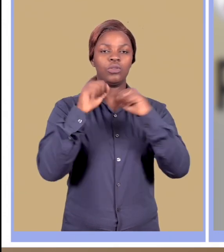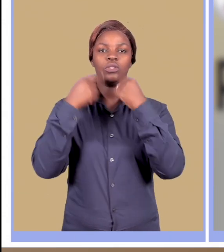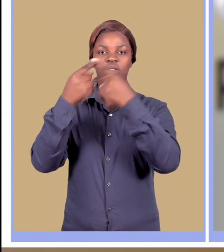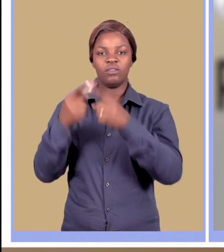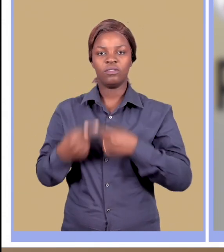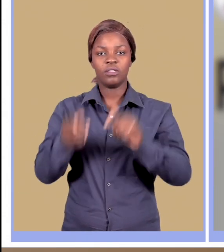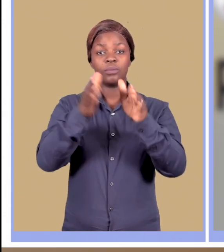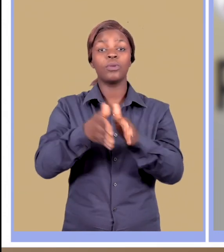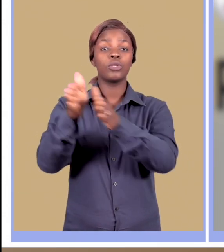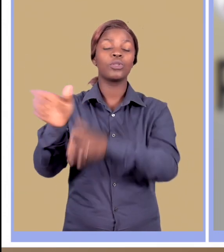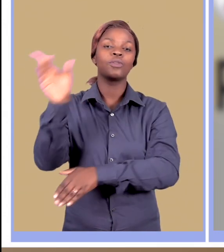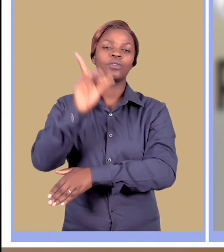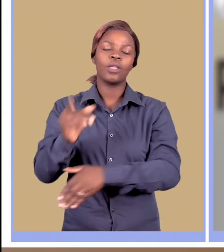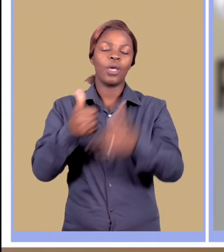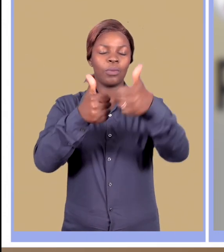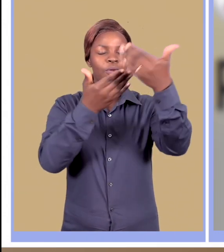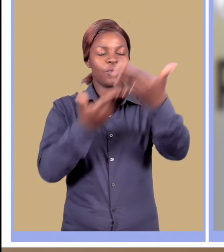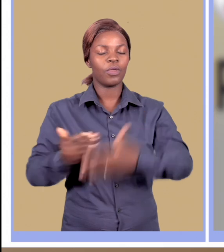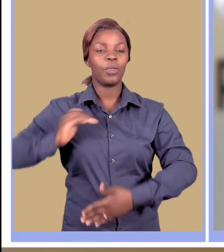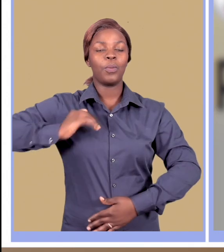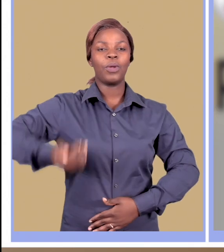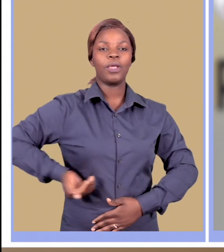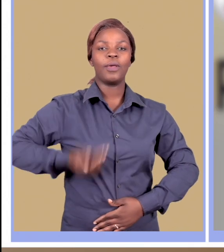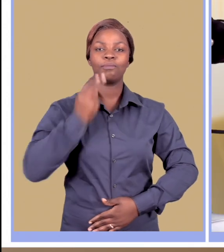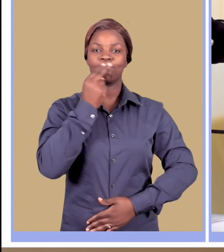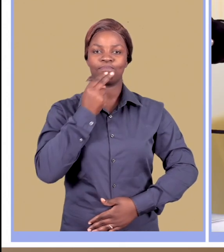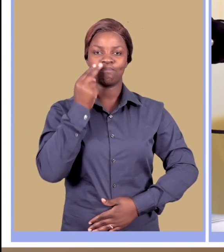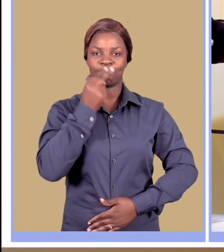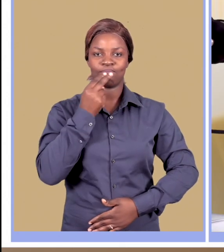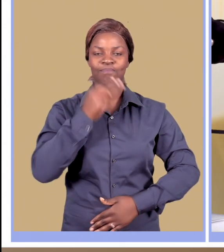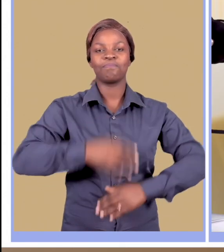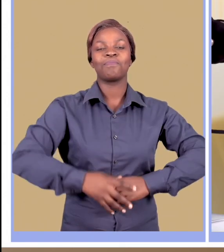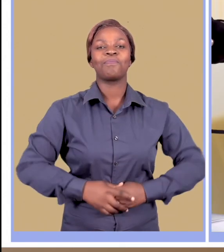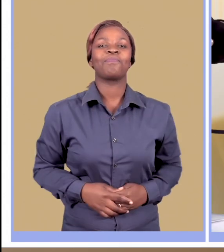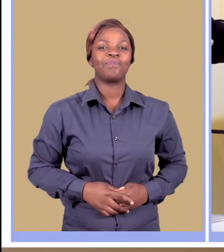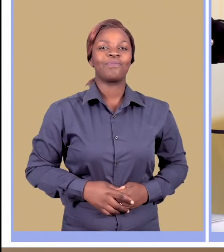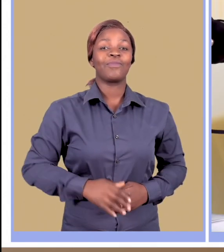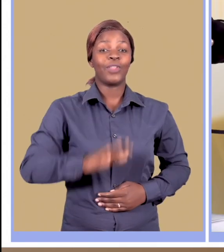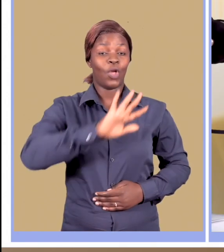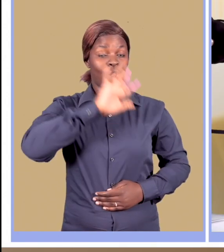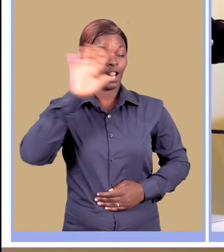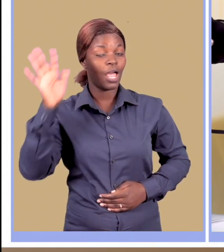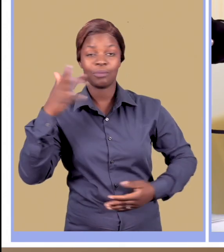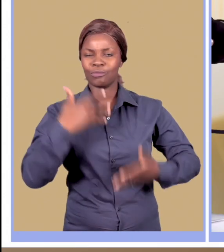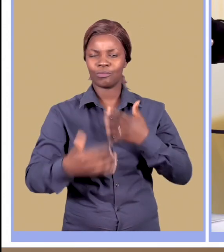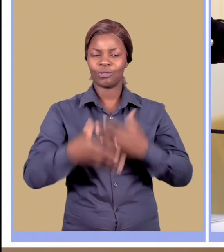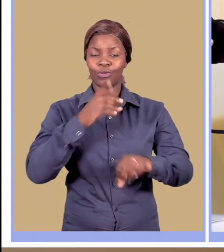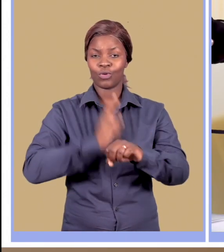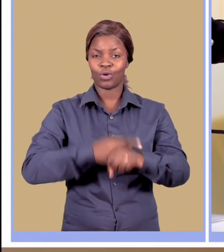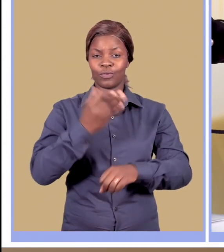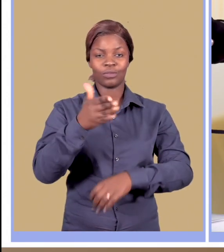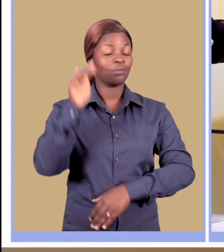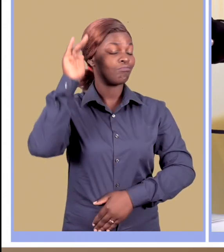deficiência. Seja bem-vindo, doutora Farida Gulamo. Boa tarde, bom dia, boa